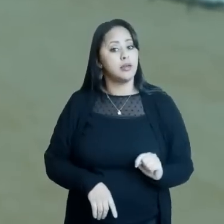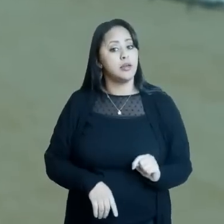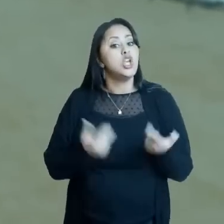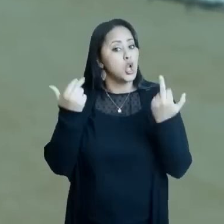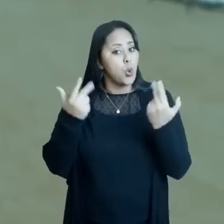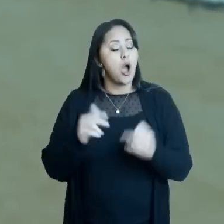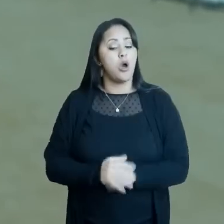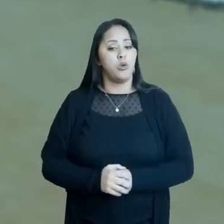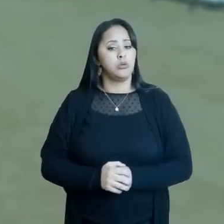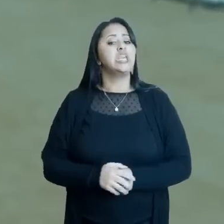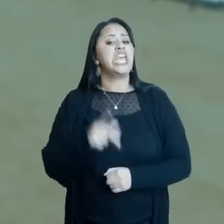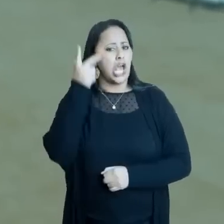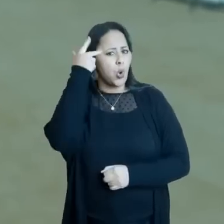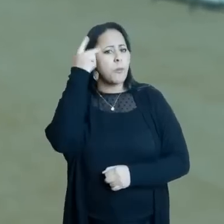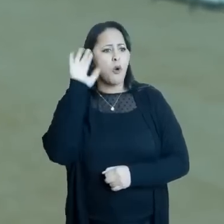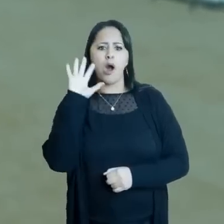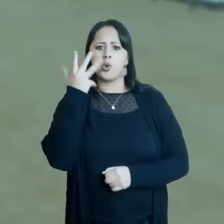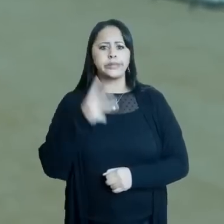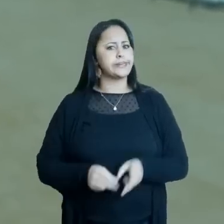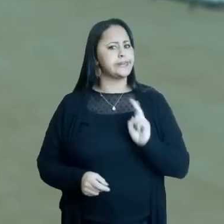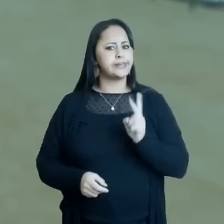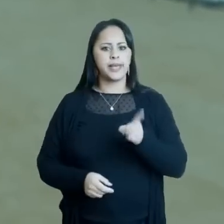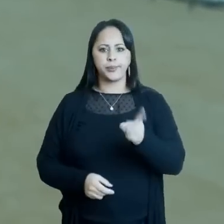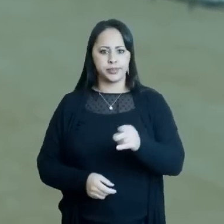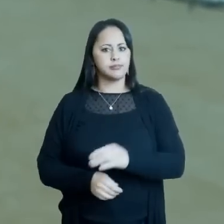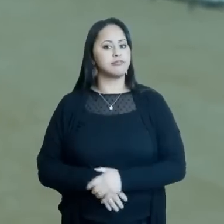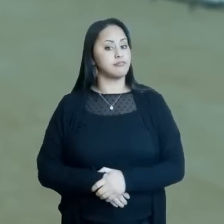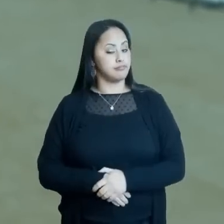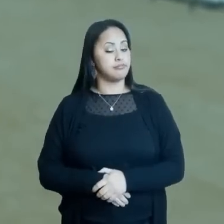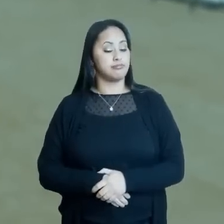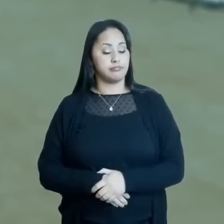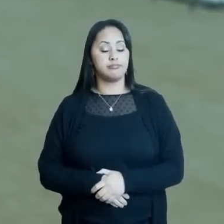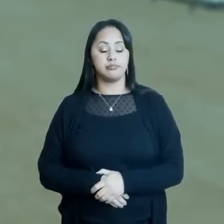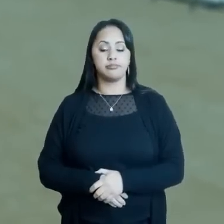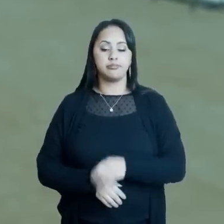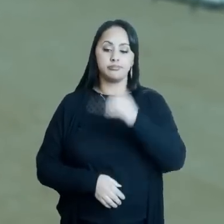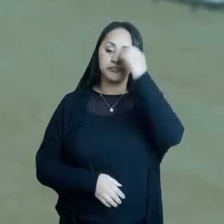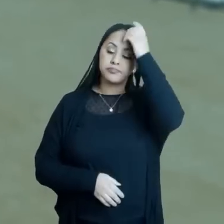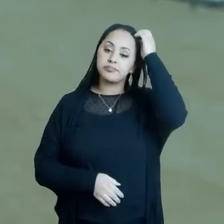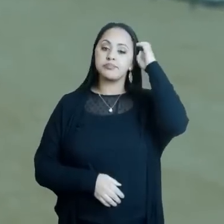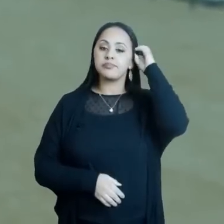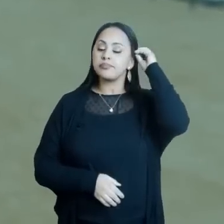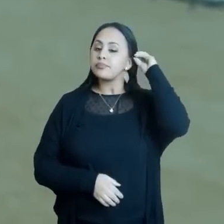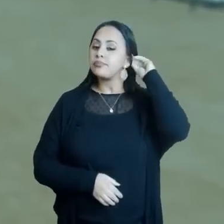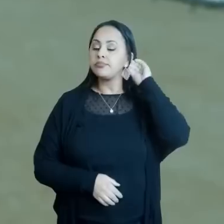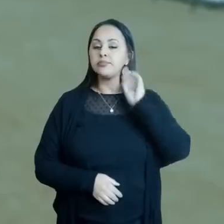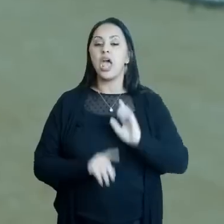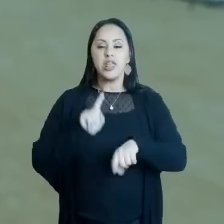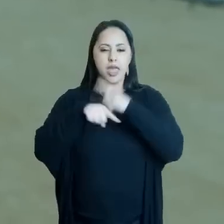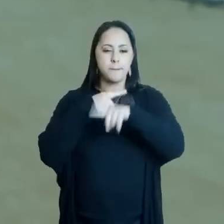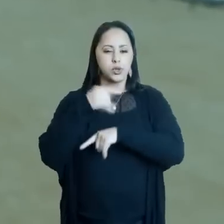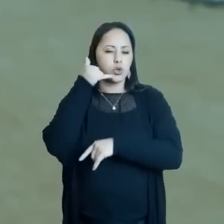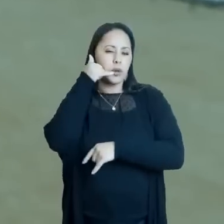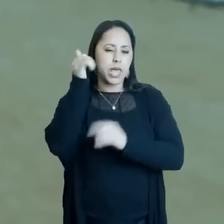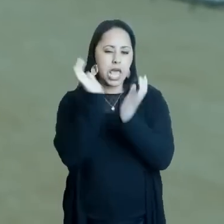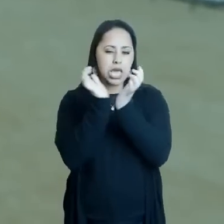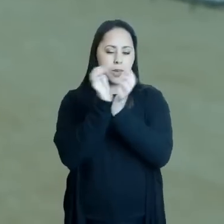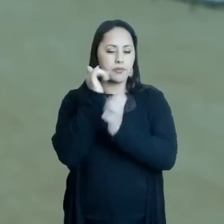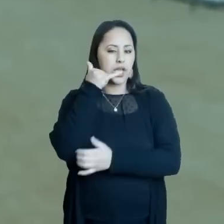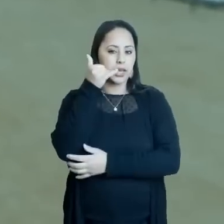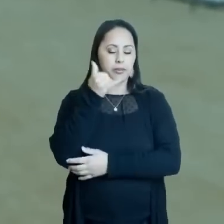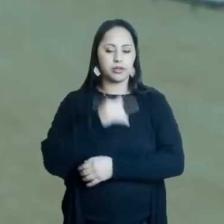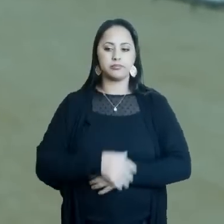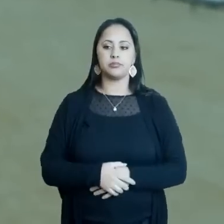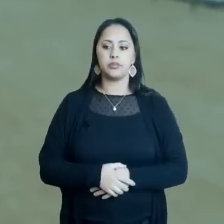ela, porque isso é muito mais comum do que vocês imaginam, muito mais comum, tá? Tá bom? Ó, o pessoal vai te chamar depois aí. Para o nome do Senhor,